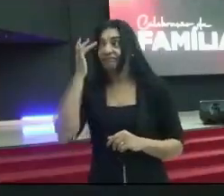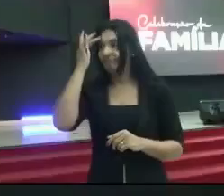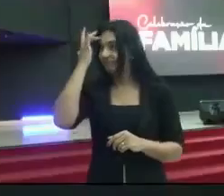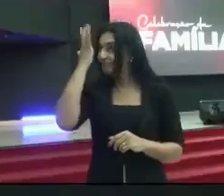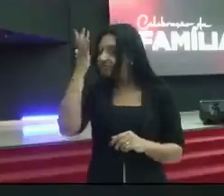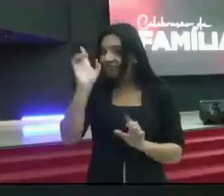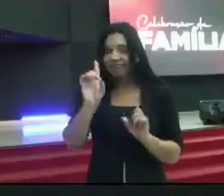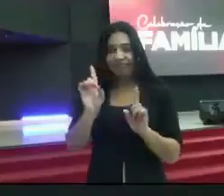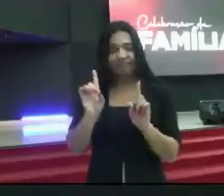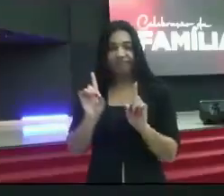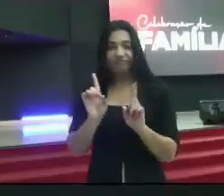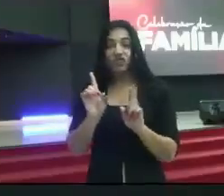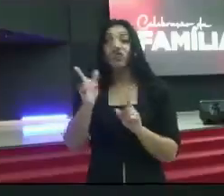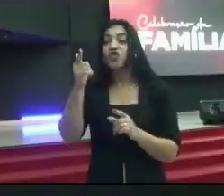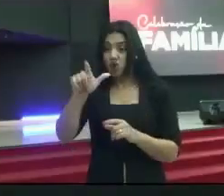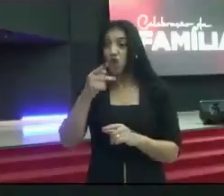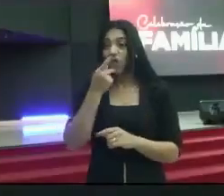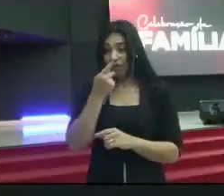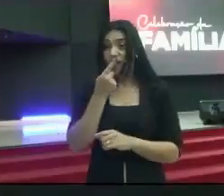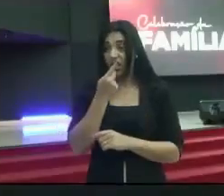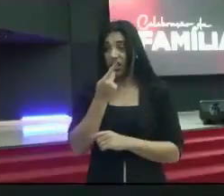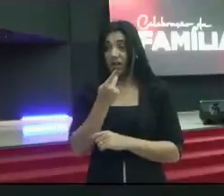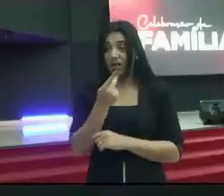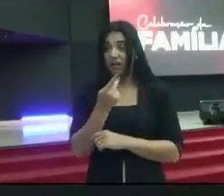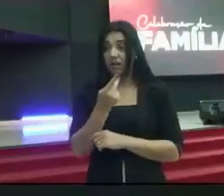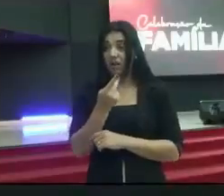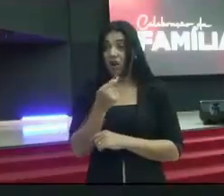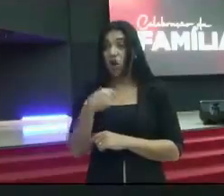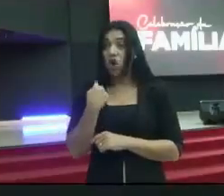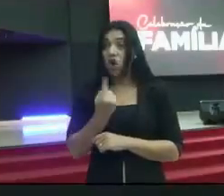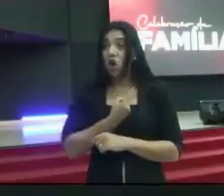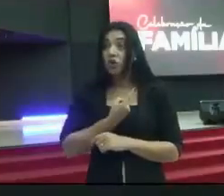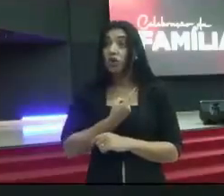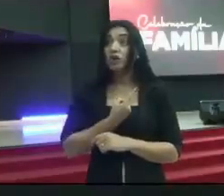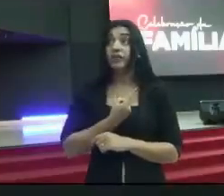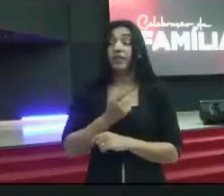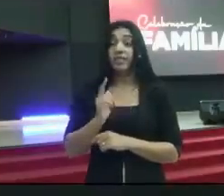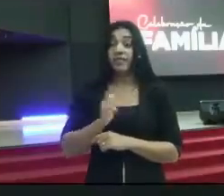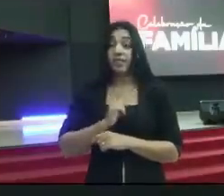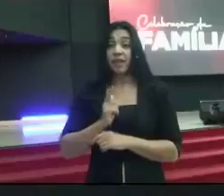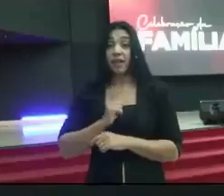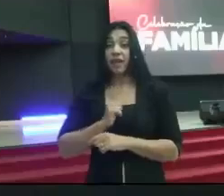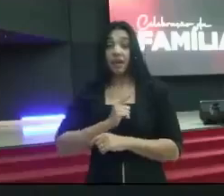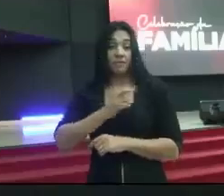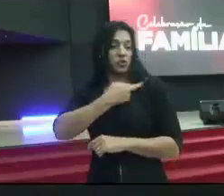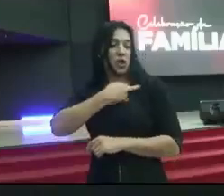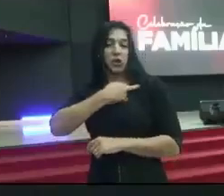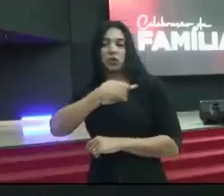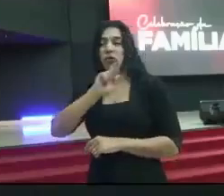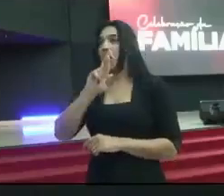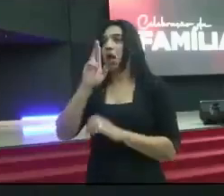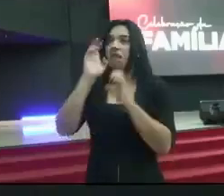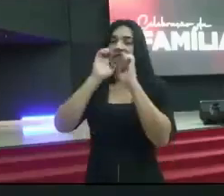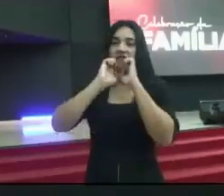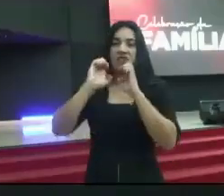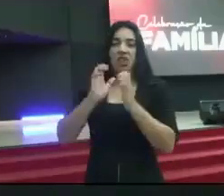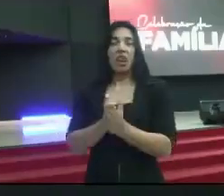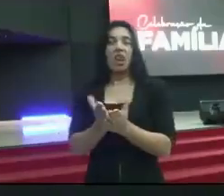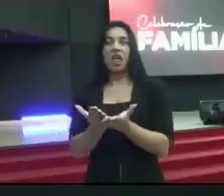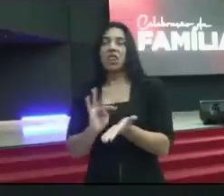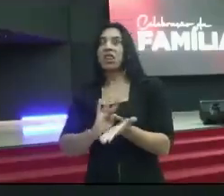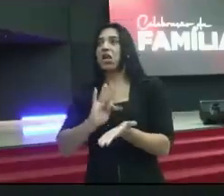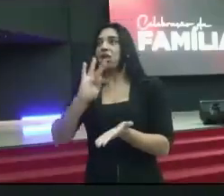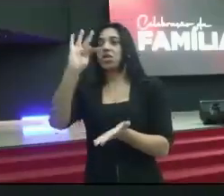Vou repetir, olhe para mim. Nós somos condicionados pela religiosidade evangélica, a teologia